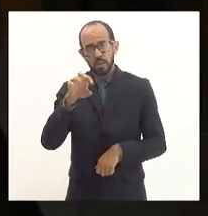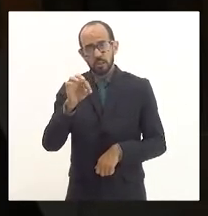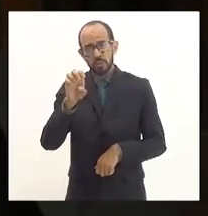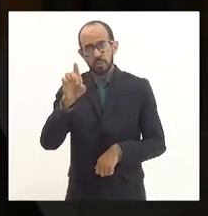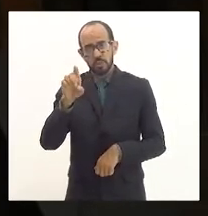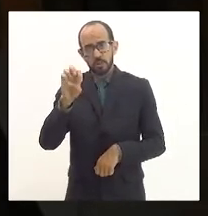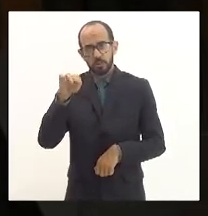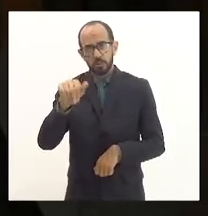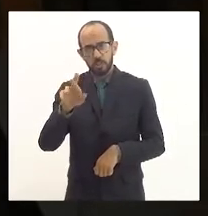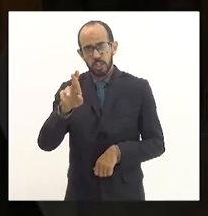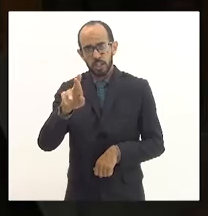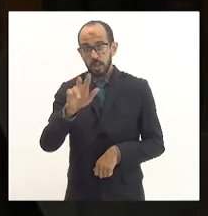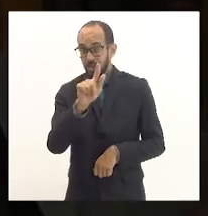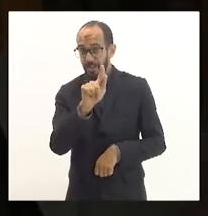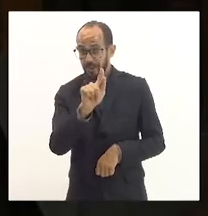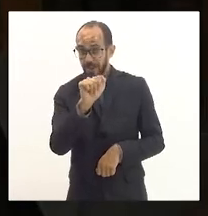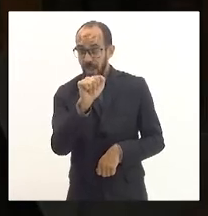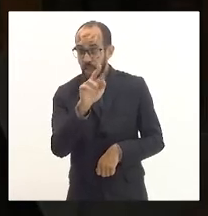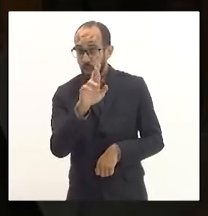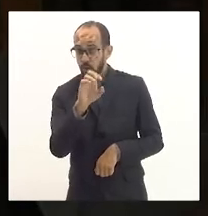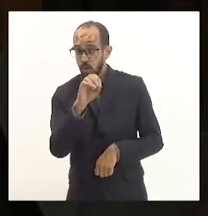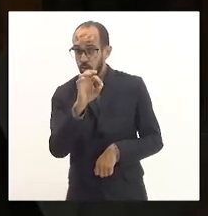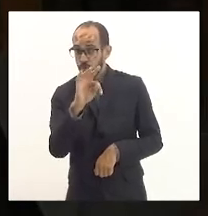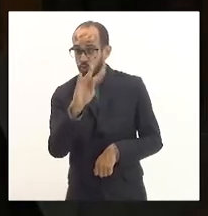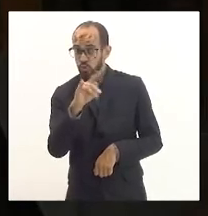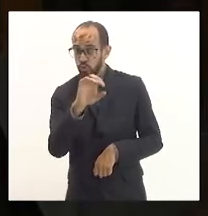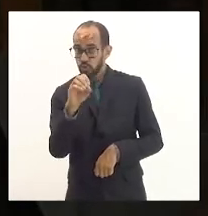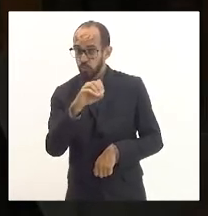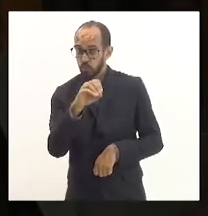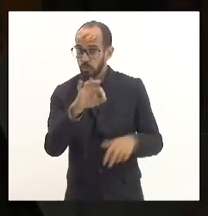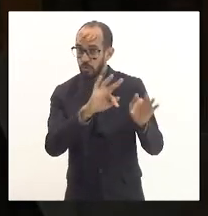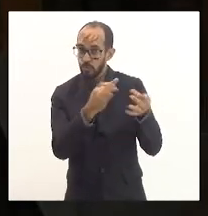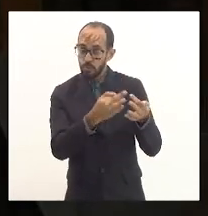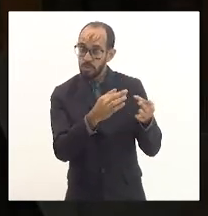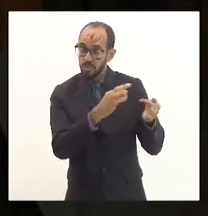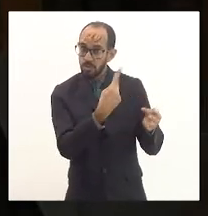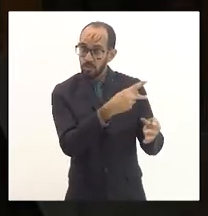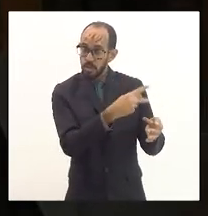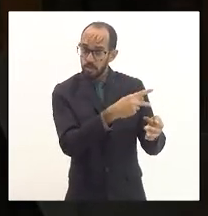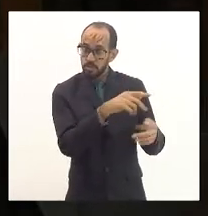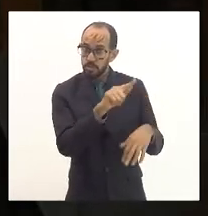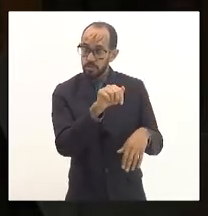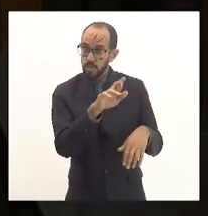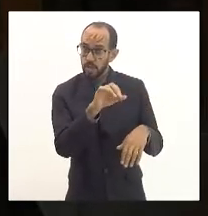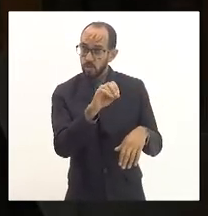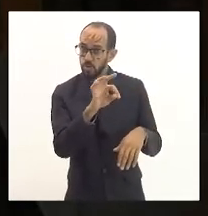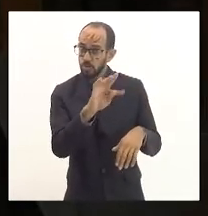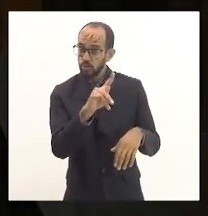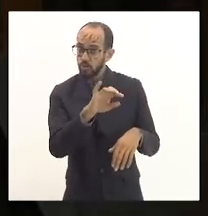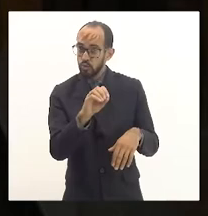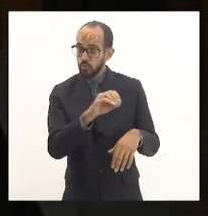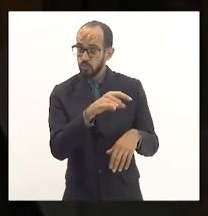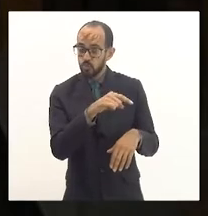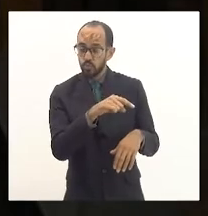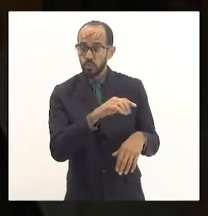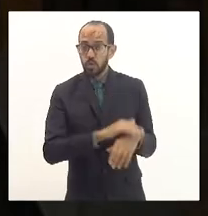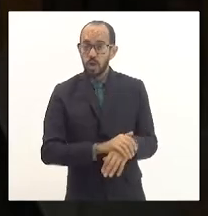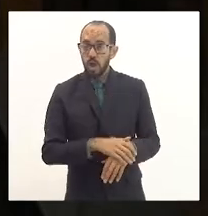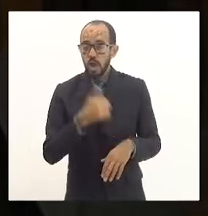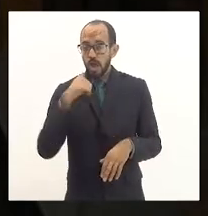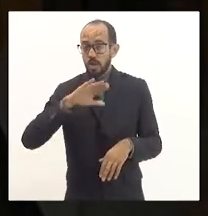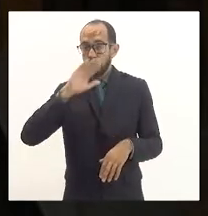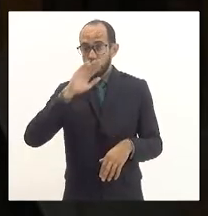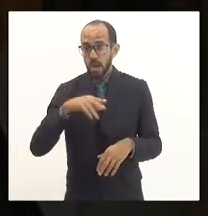o Imagine só um e a mãe com seu filho precisando de atendimento uns com